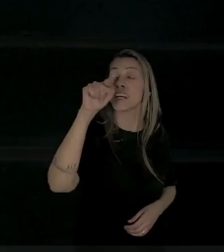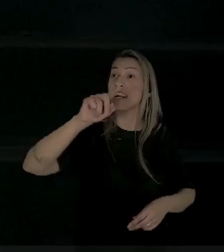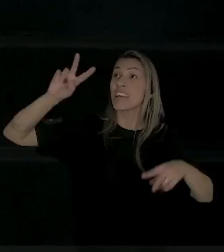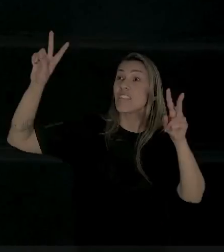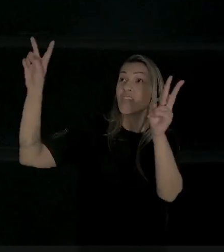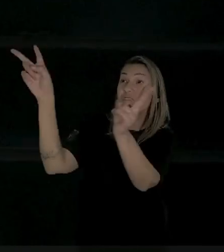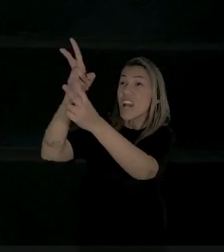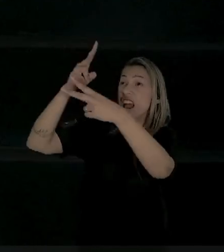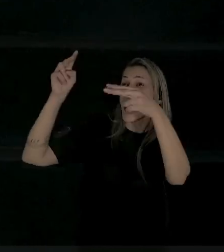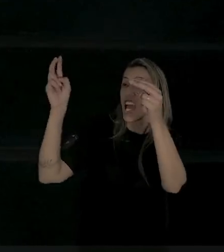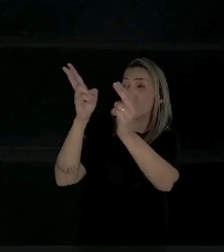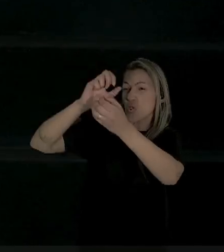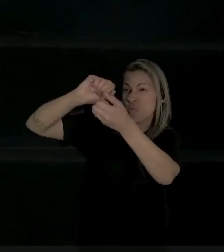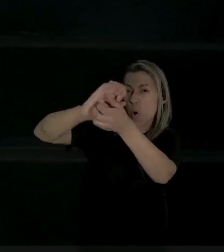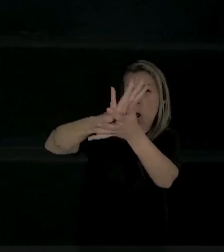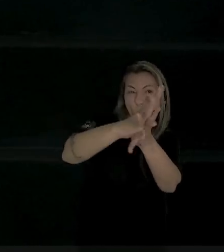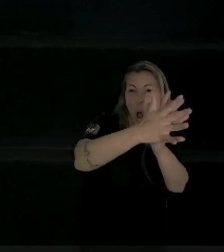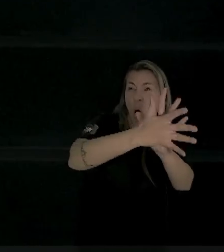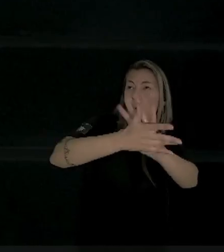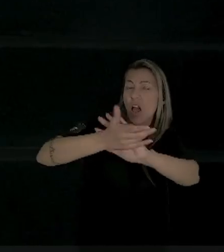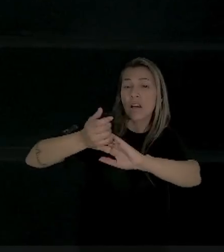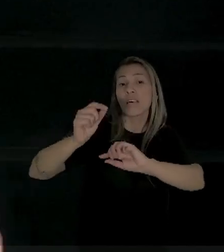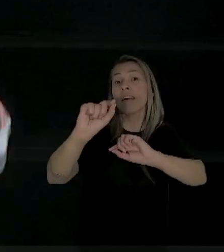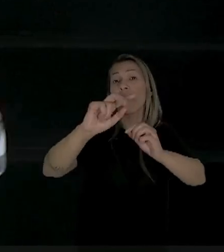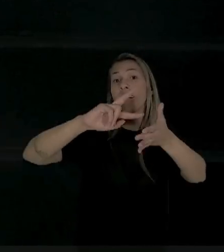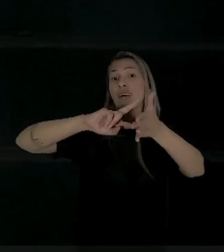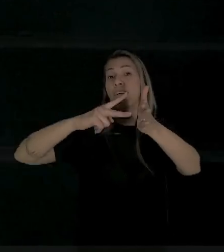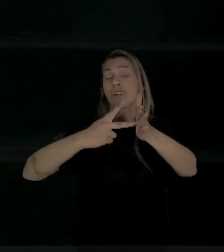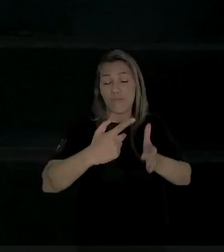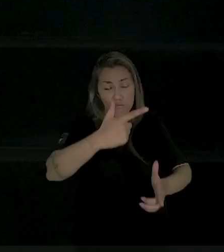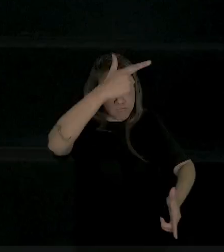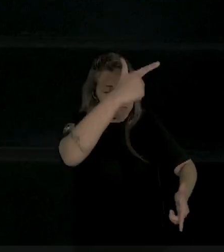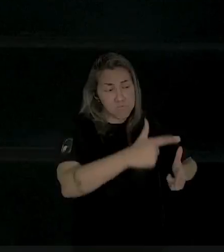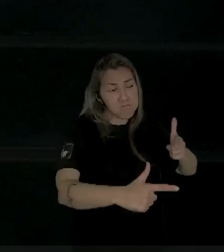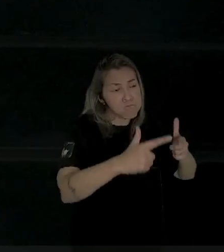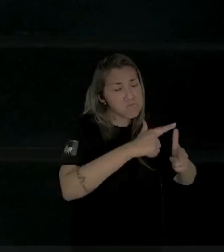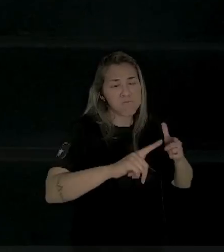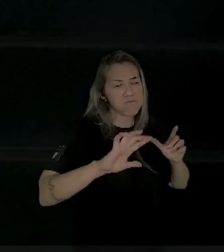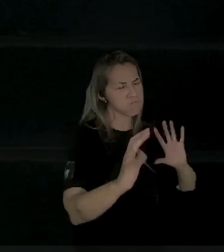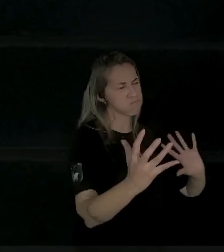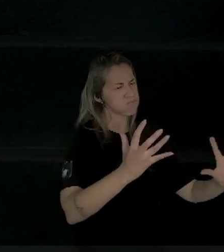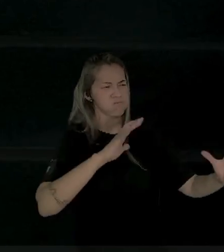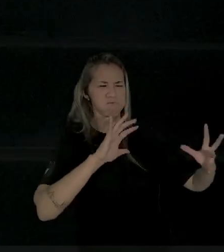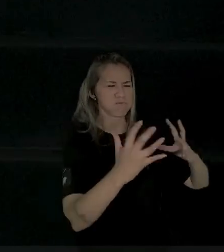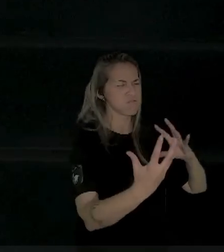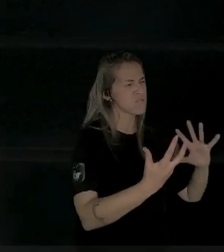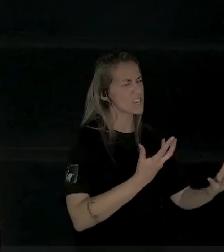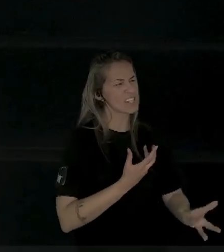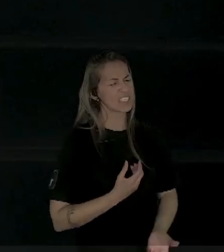que me esmiuçam pedras sempre estarão lá, sempre virão. Ventos de falsas